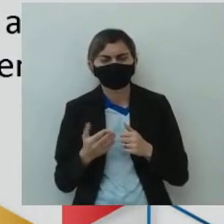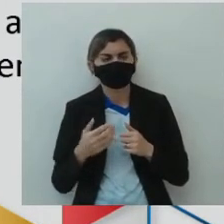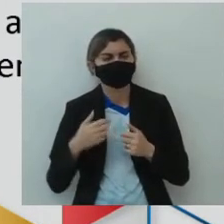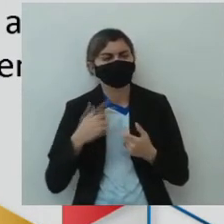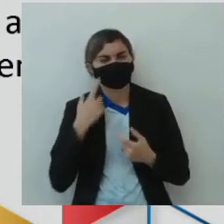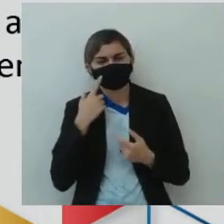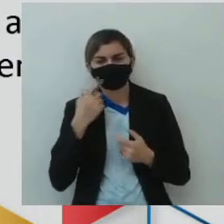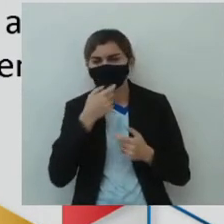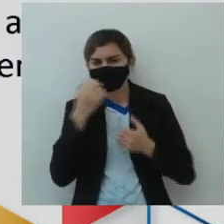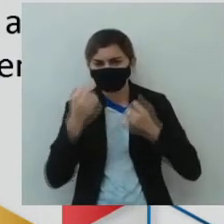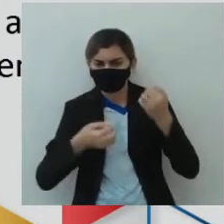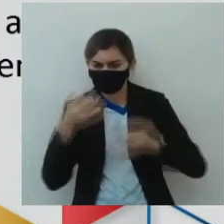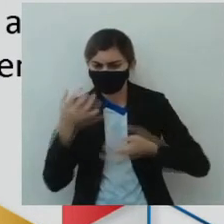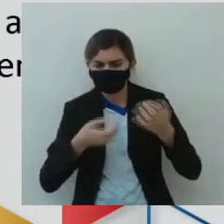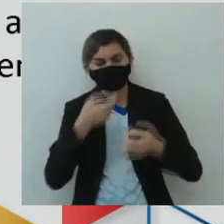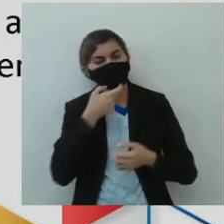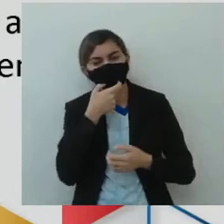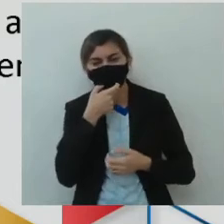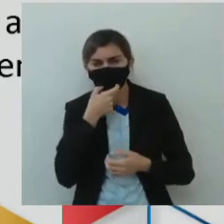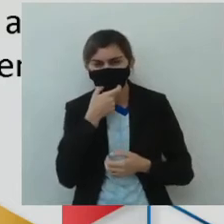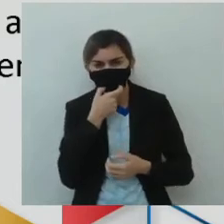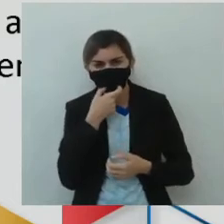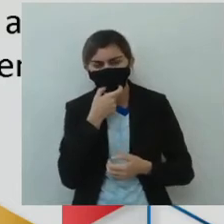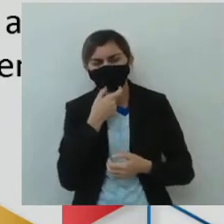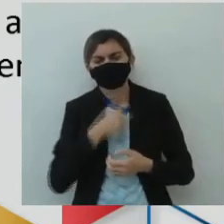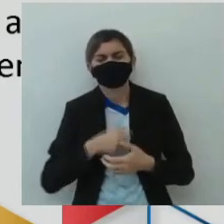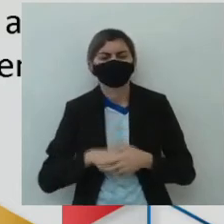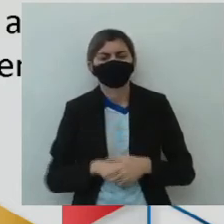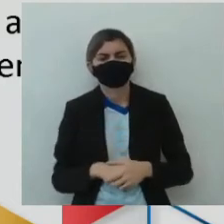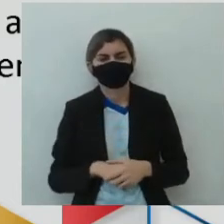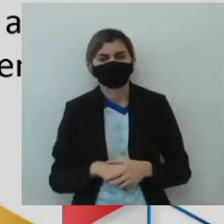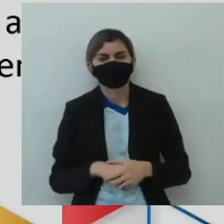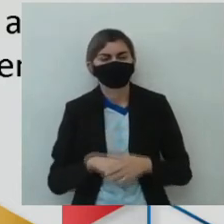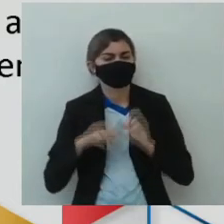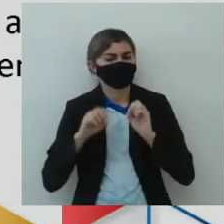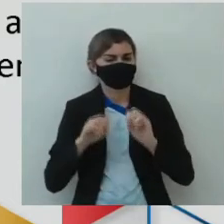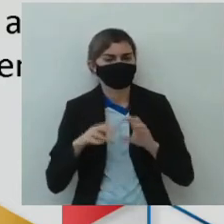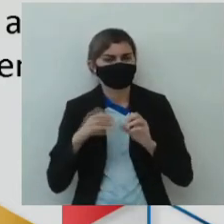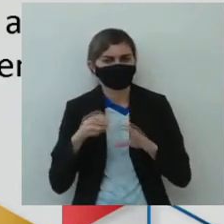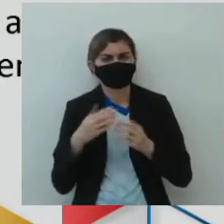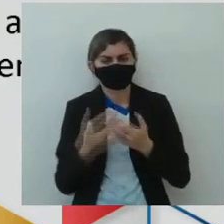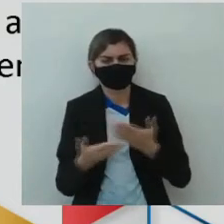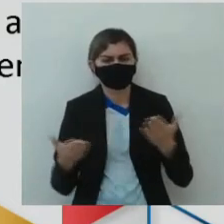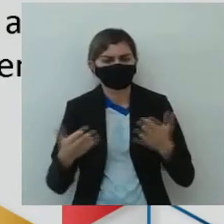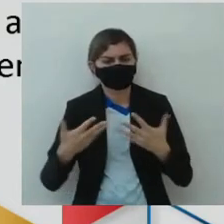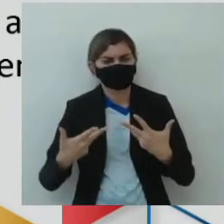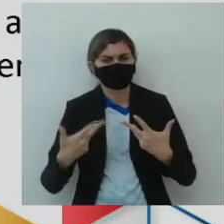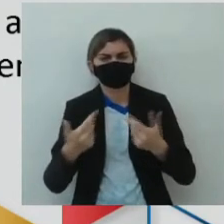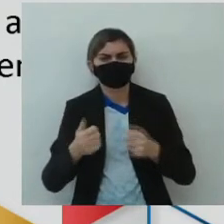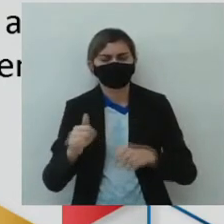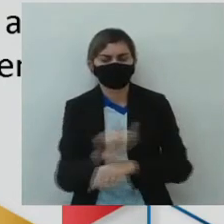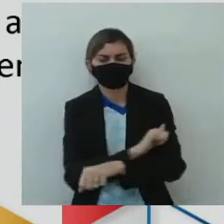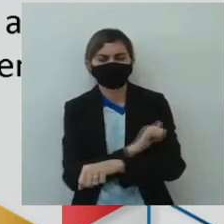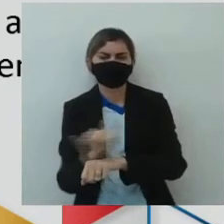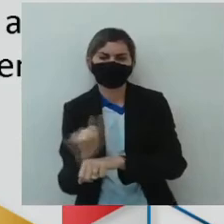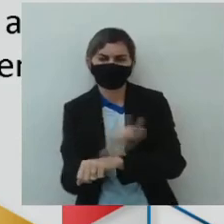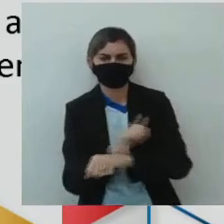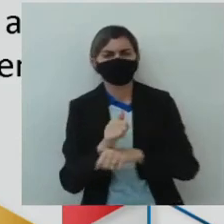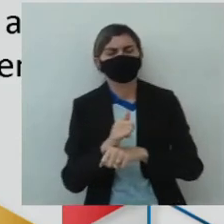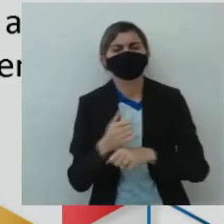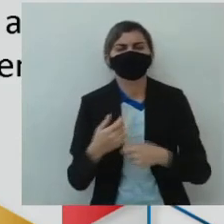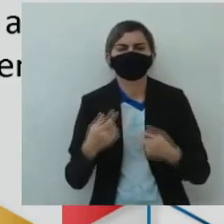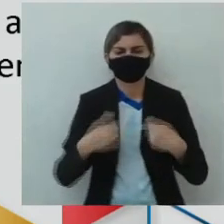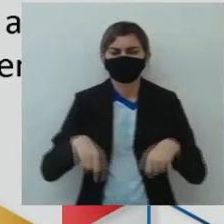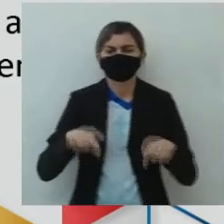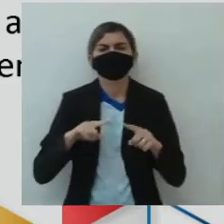amor eficiente ali para aqueles filmes on a ensiná-los a estabilidade estratégias necessárias